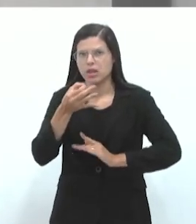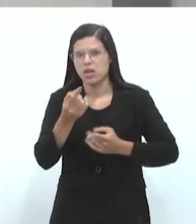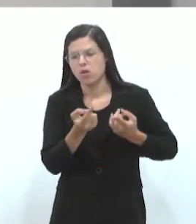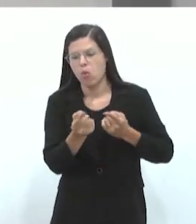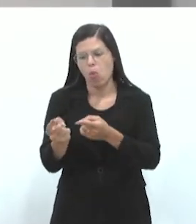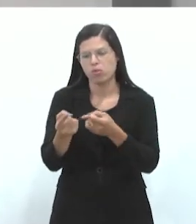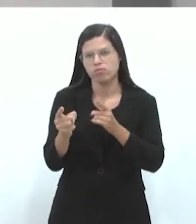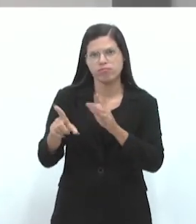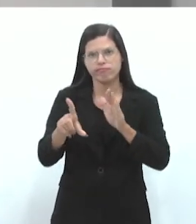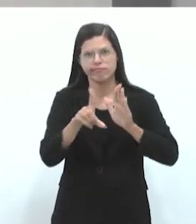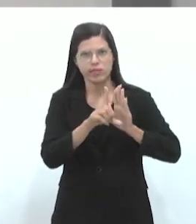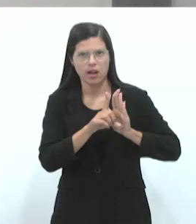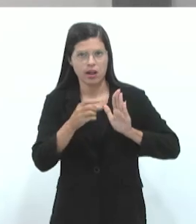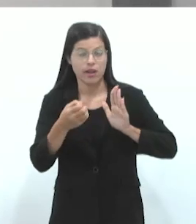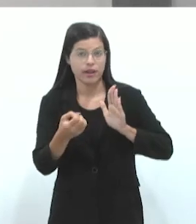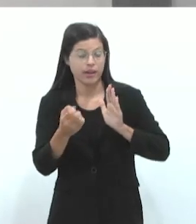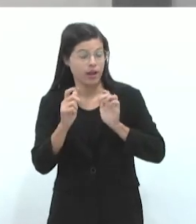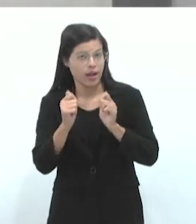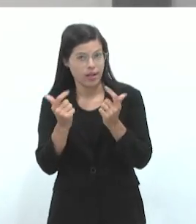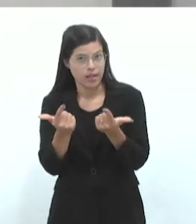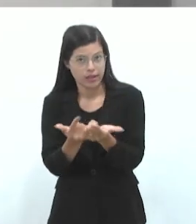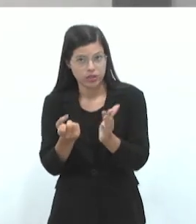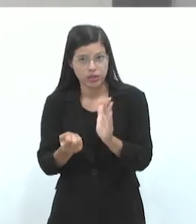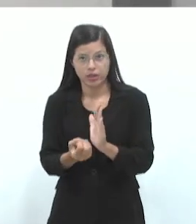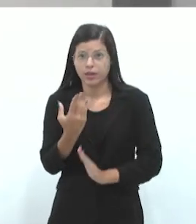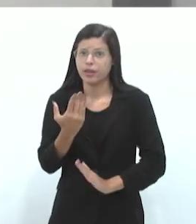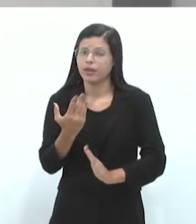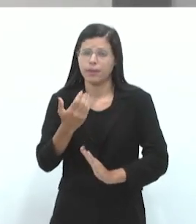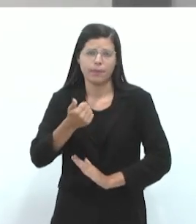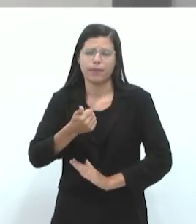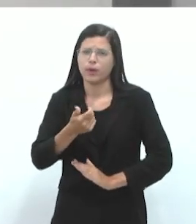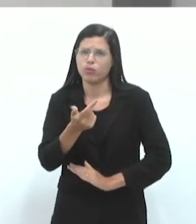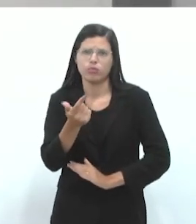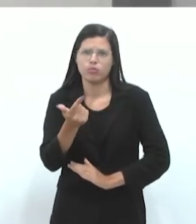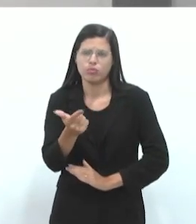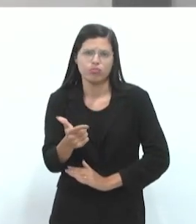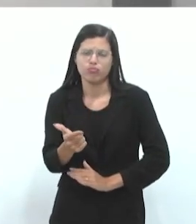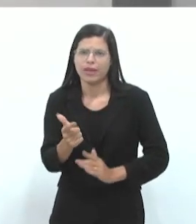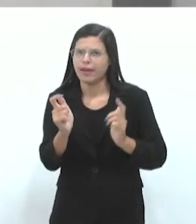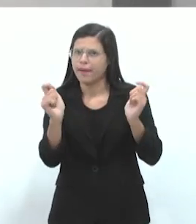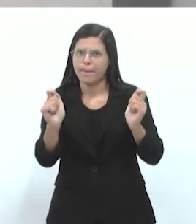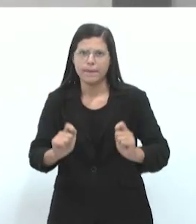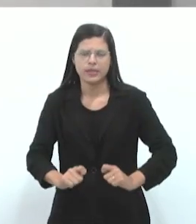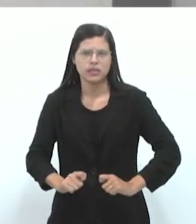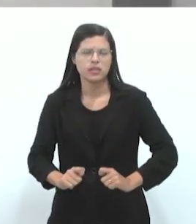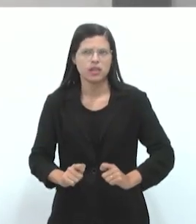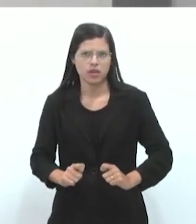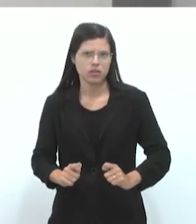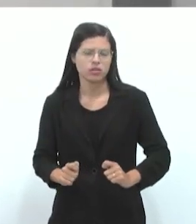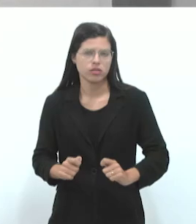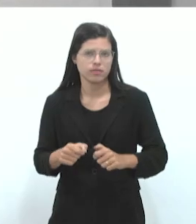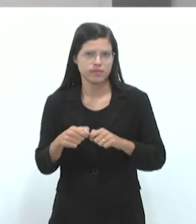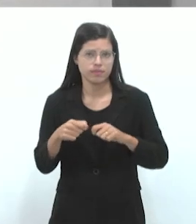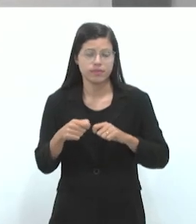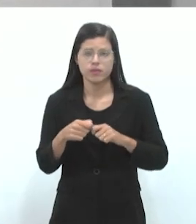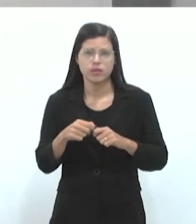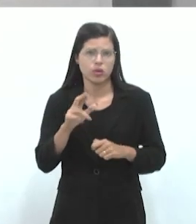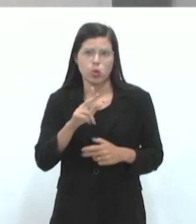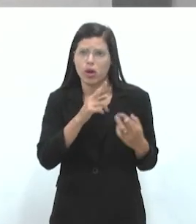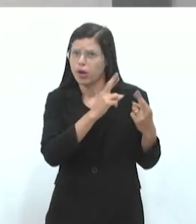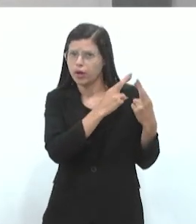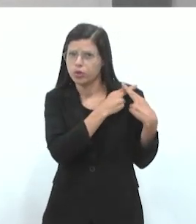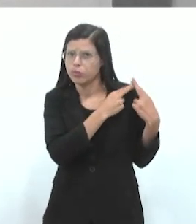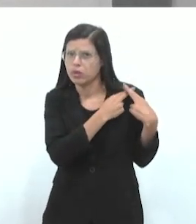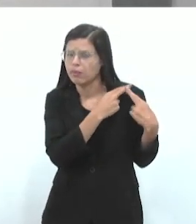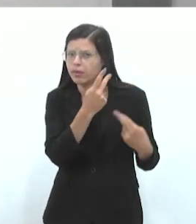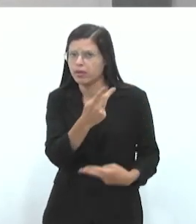produz. Em primeiro lugar, que eles não têm competência para fazer. Não têm competência funcional e não cabe a eles qualquer tipo de juízo de valor